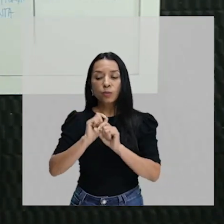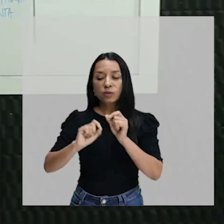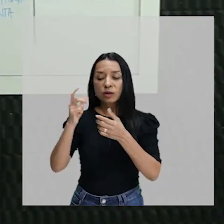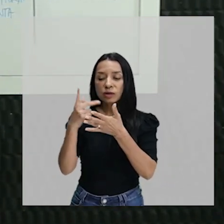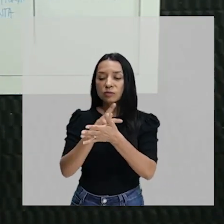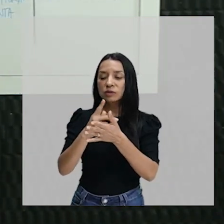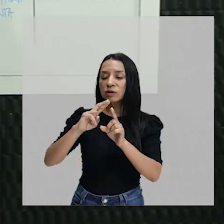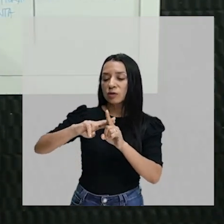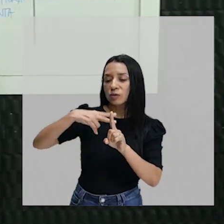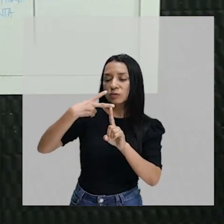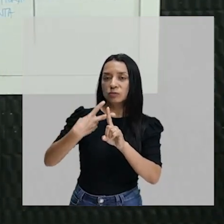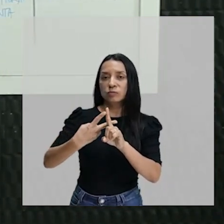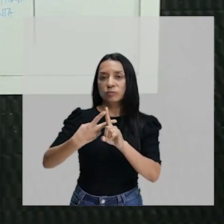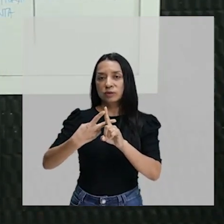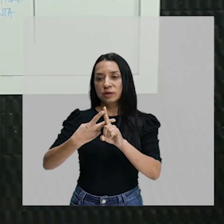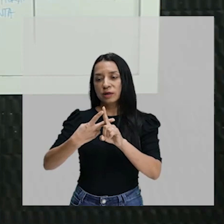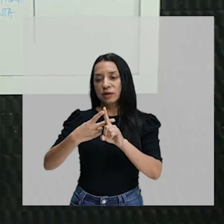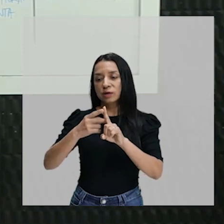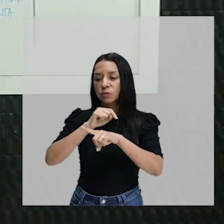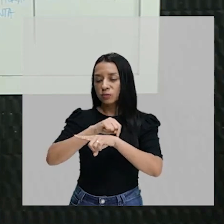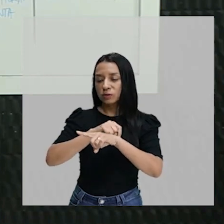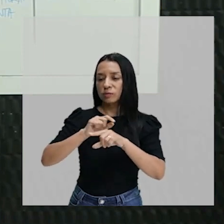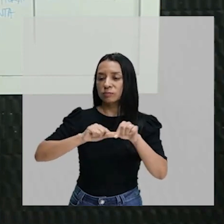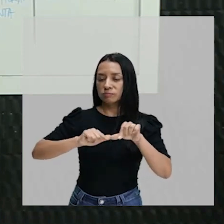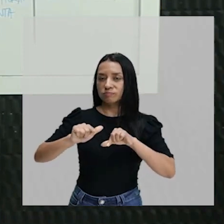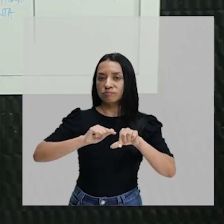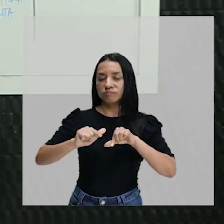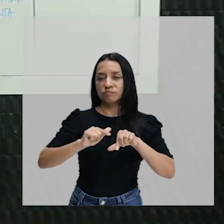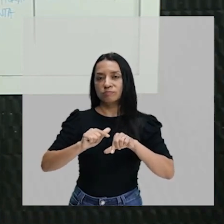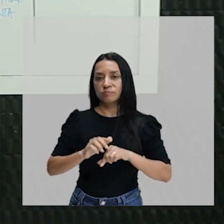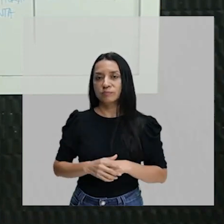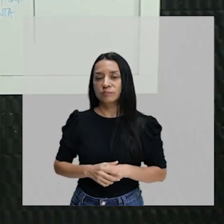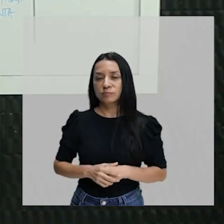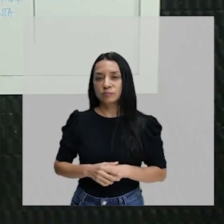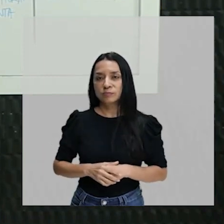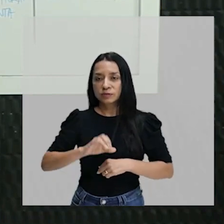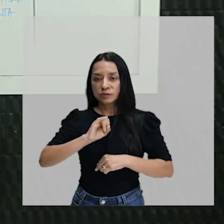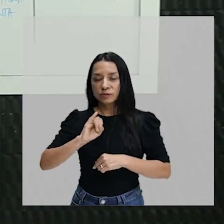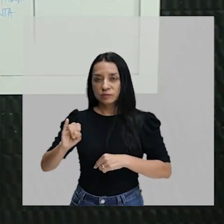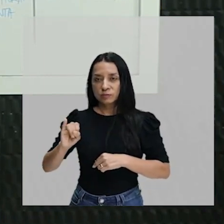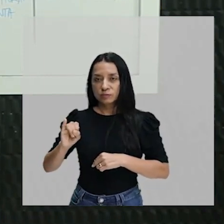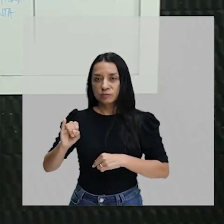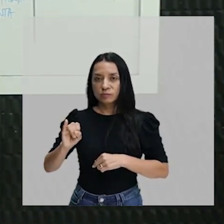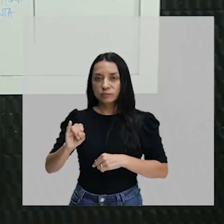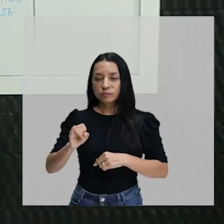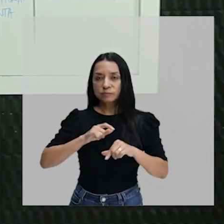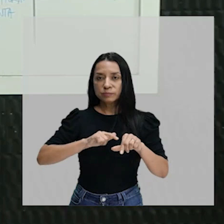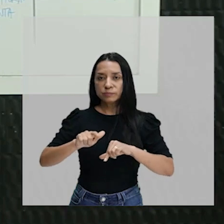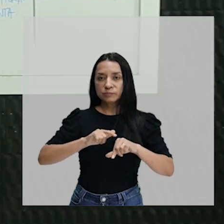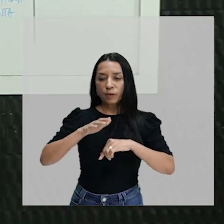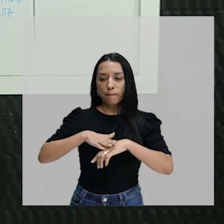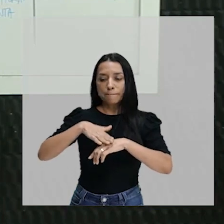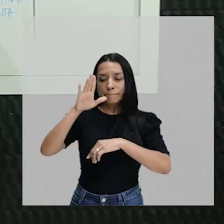aconteceu eu dupliquei a sua carga horária de trabalho Ora se você tá trabalhando